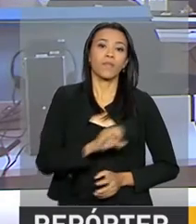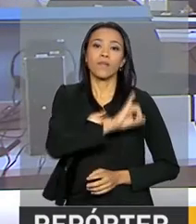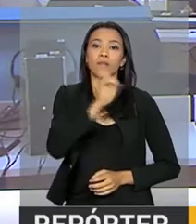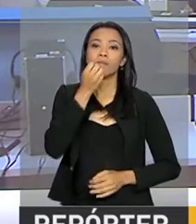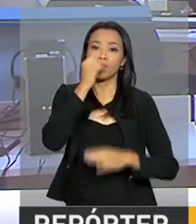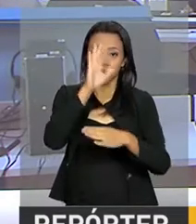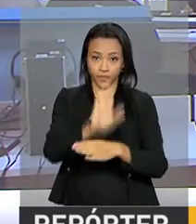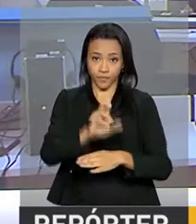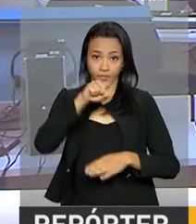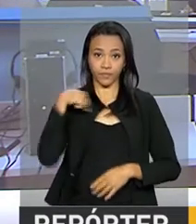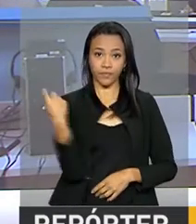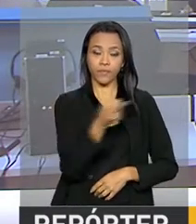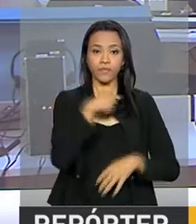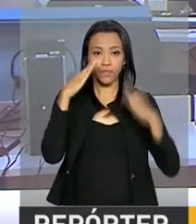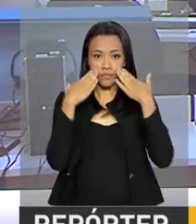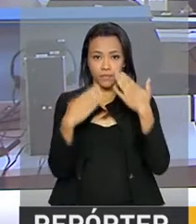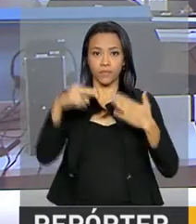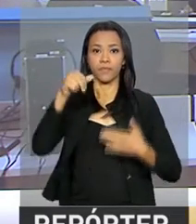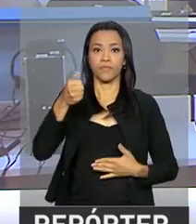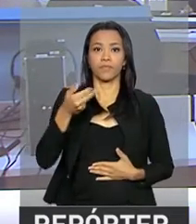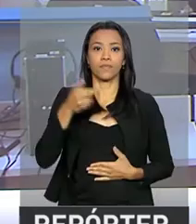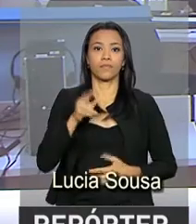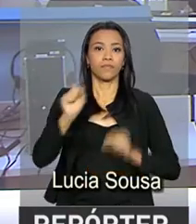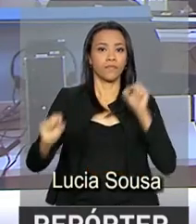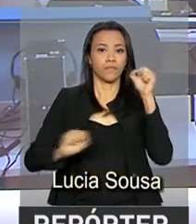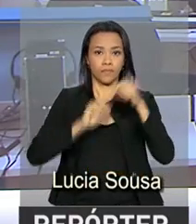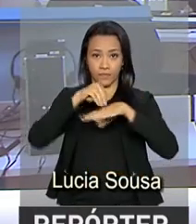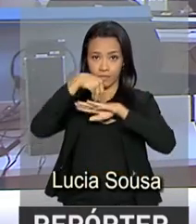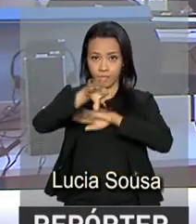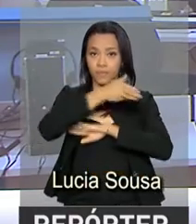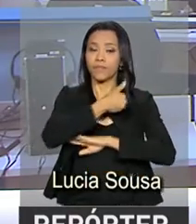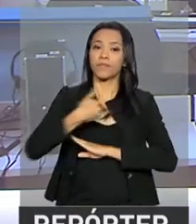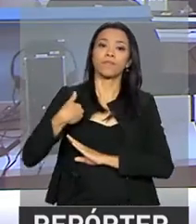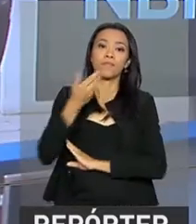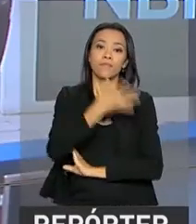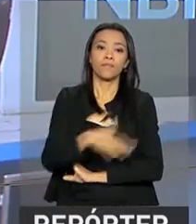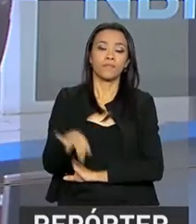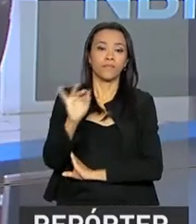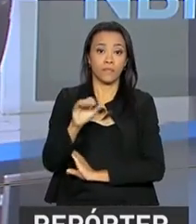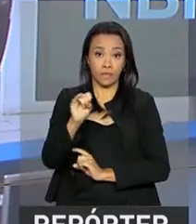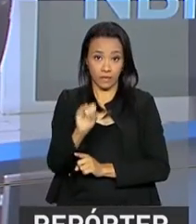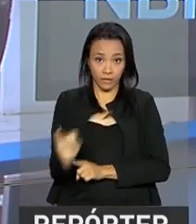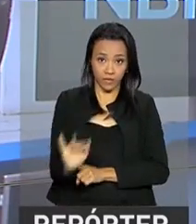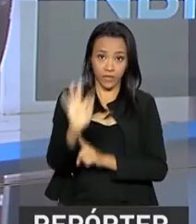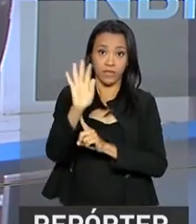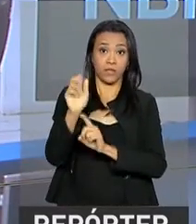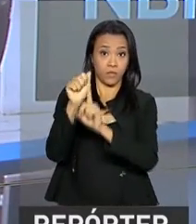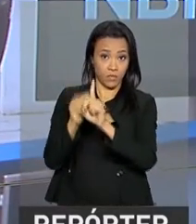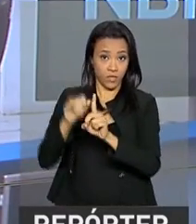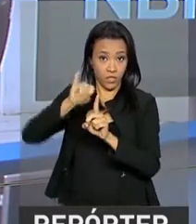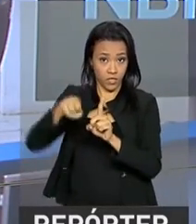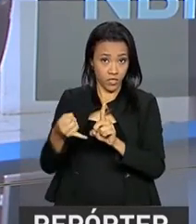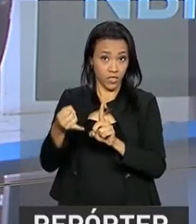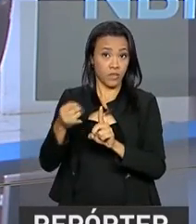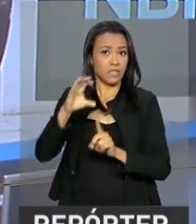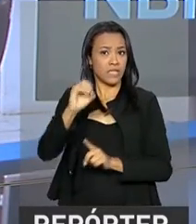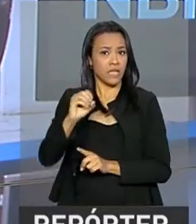Olá, boa tarde. Estamos de volta com o repórter NBR e as notícias do governo federal. A inflação em janeiro deve ficar em